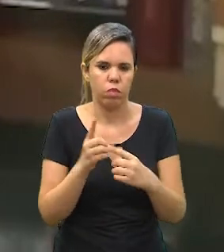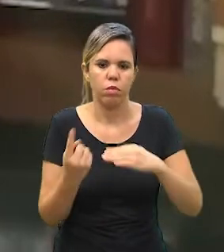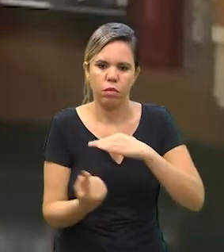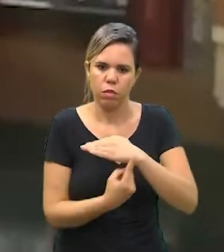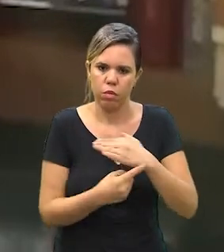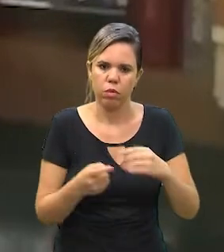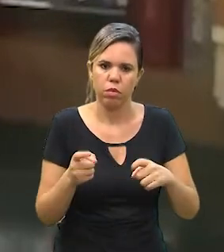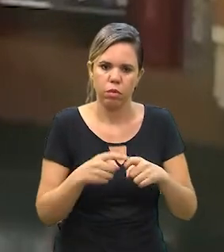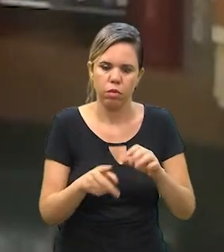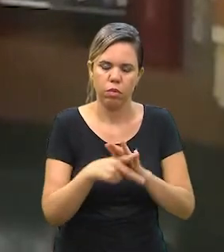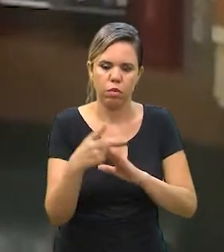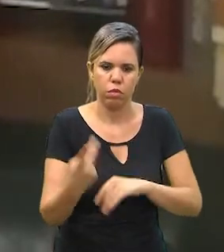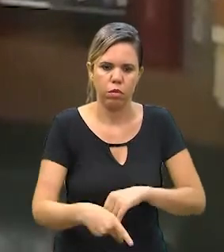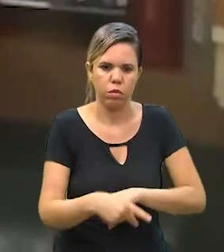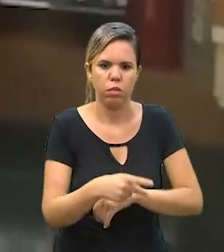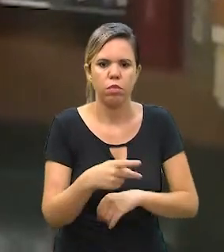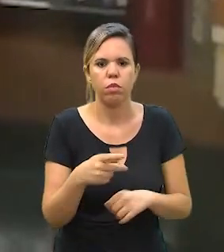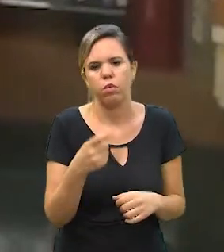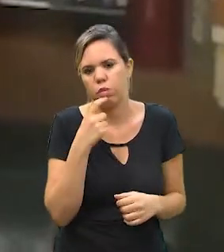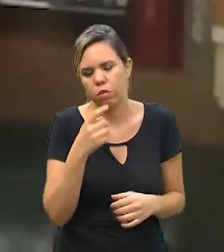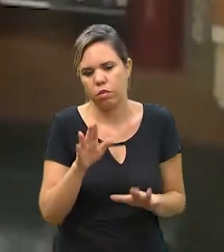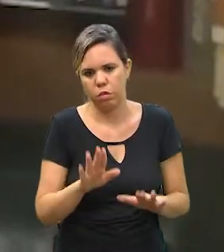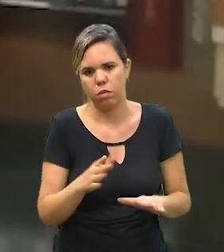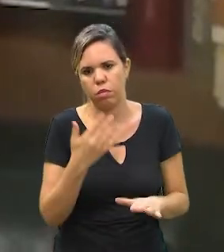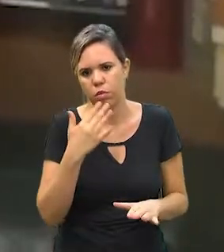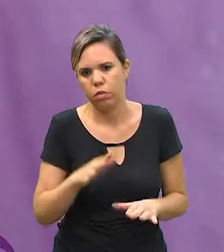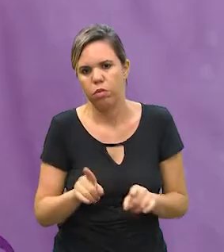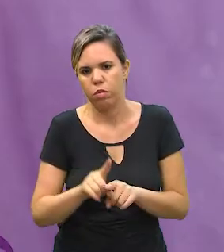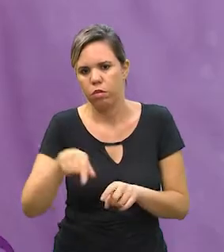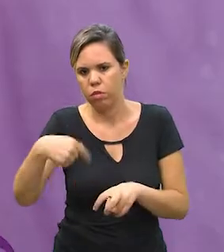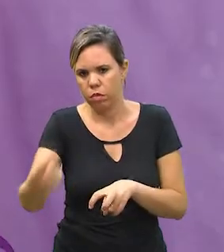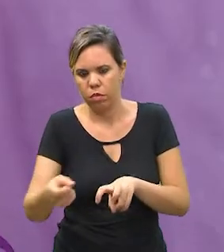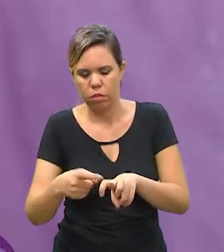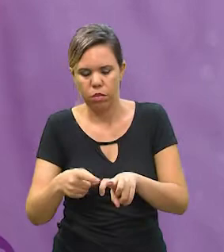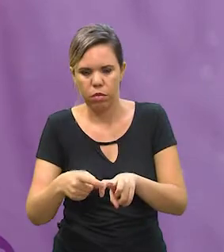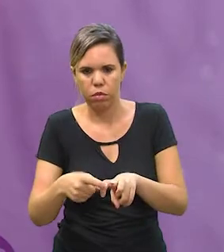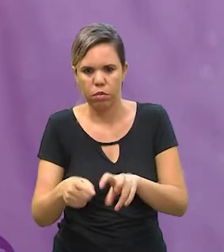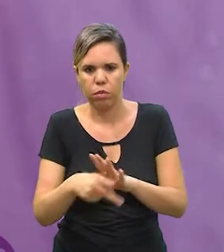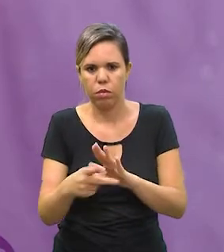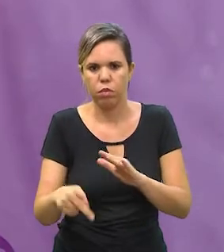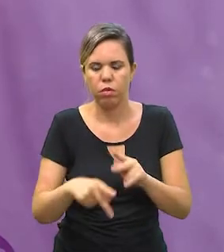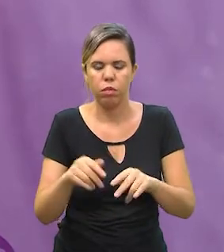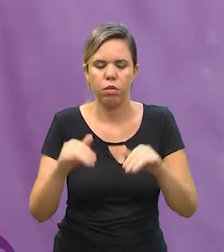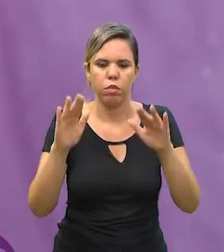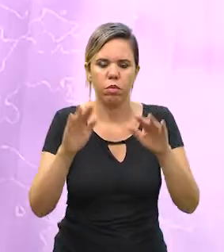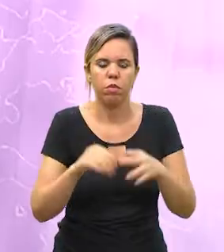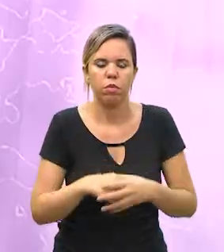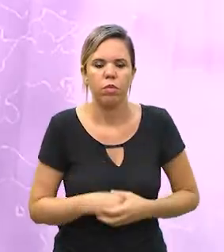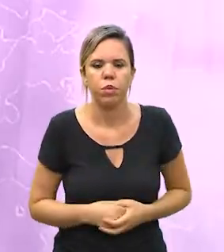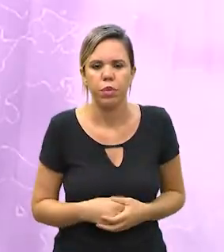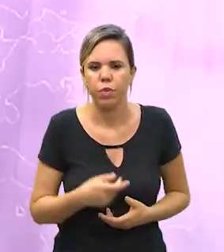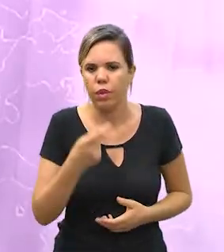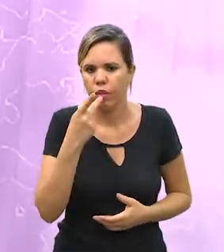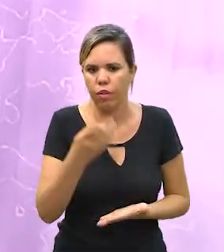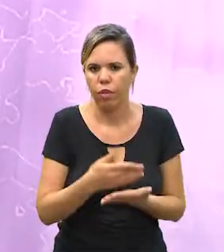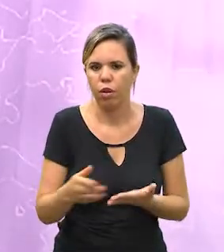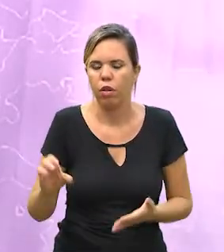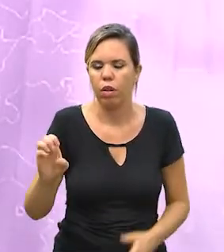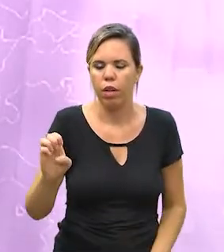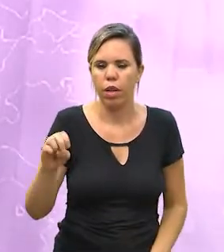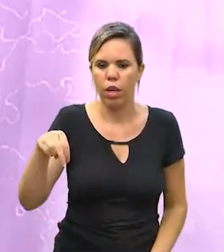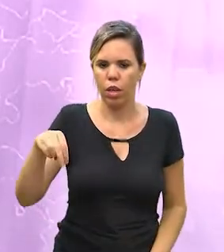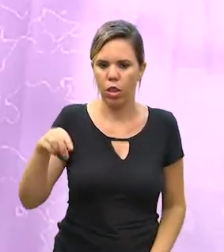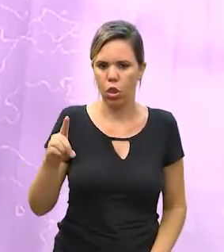ela é também conveniente que ela passe com o ginecologista. Agora o senhor começou a falar da endometriose, vamos retomar esse assunto, né,